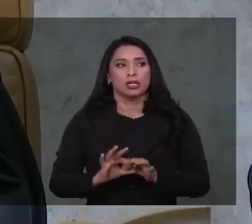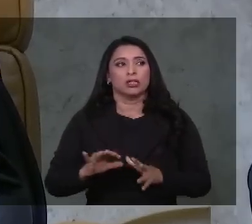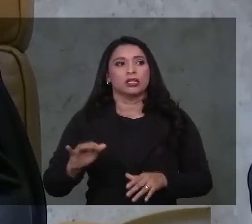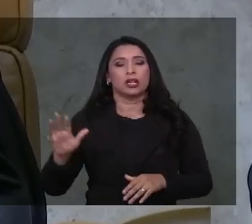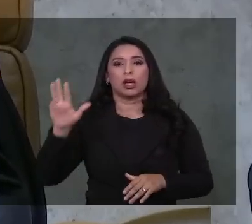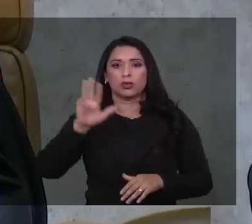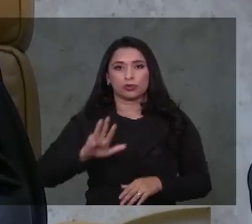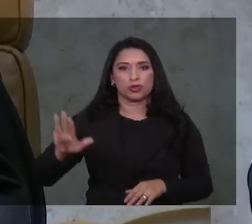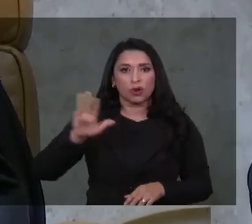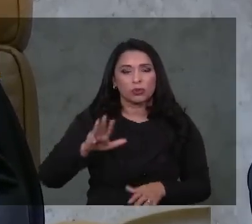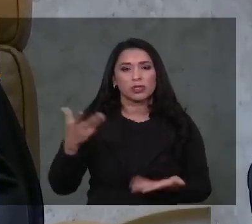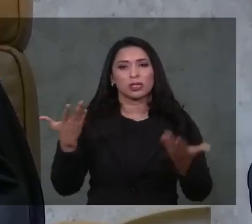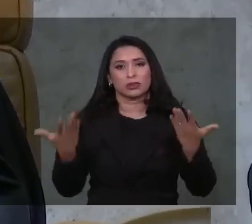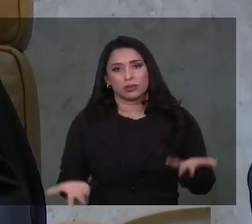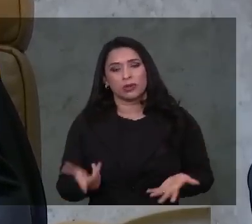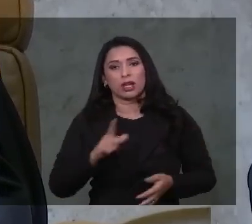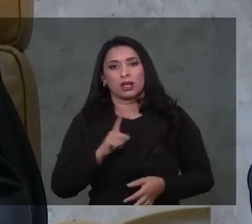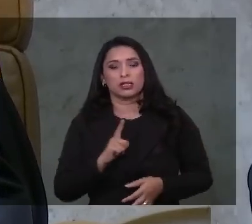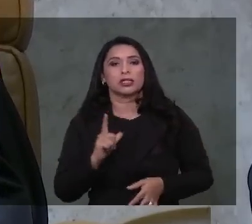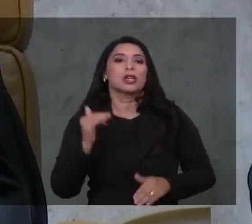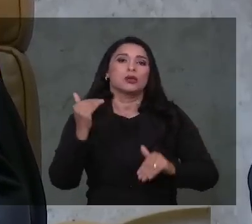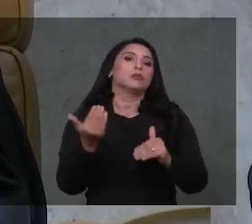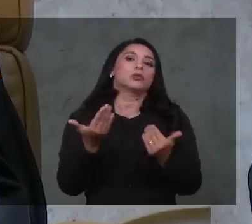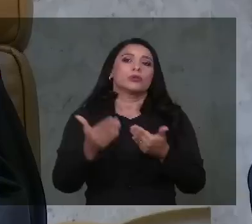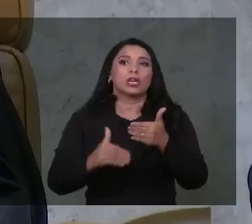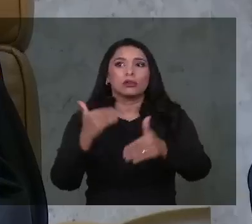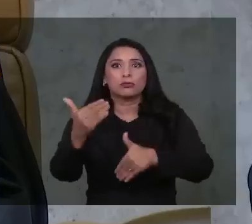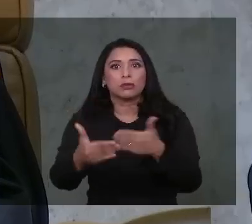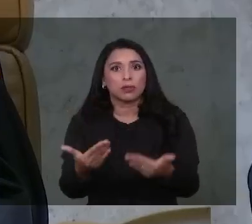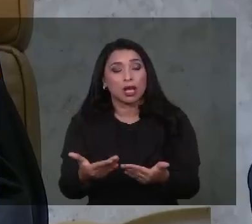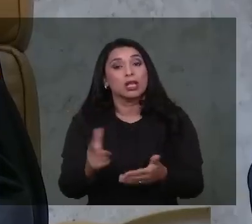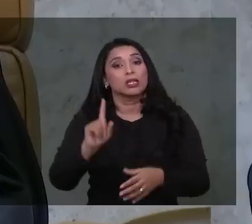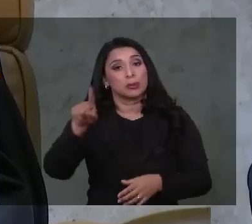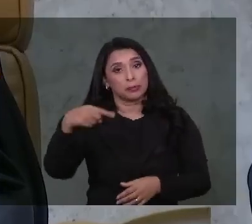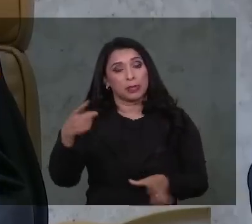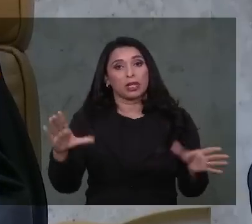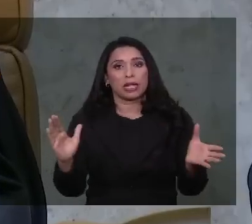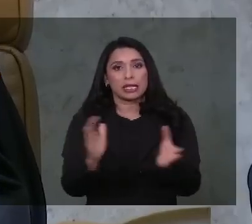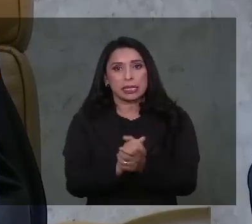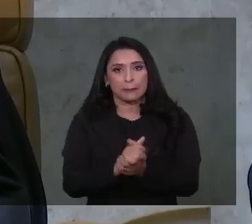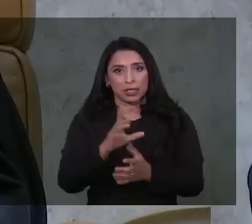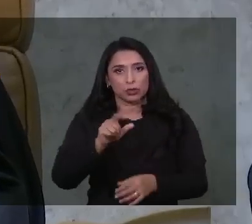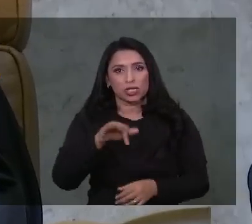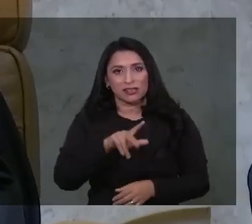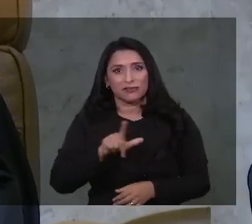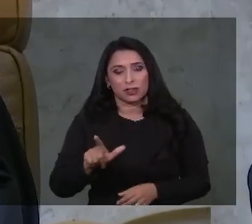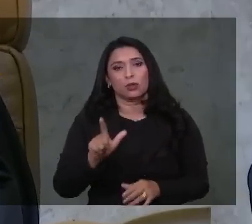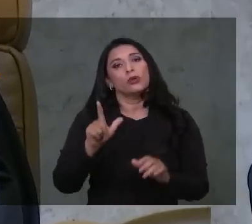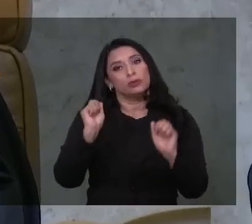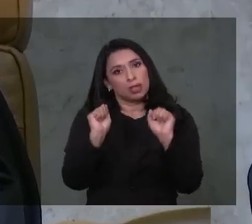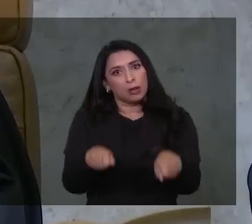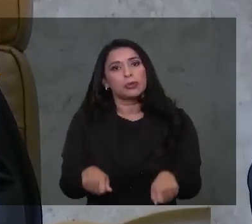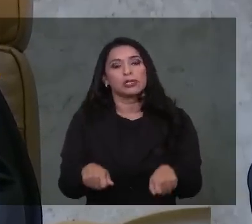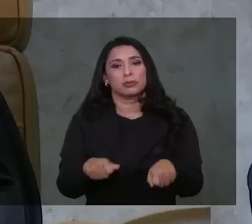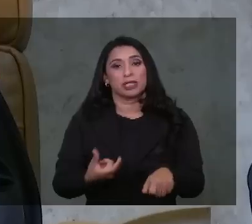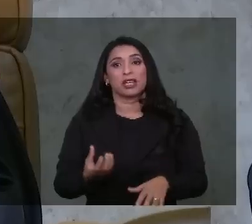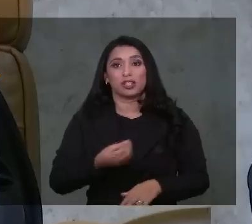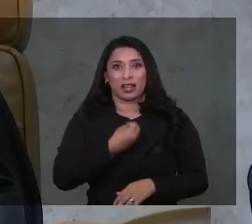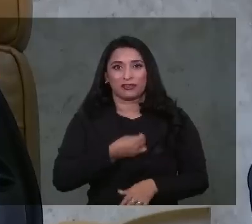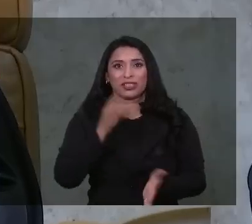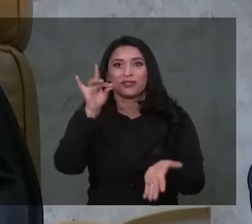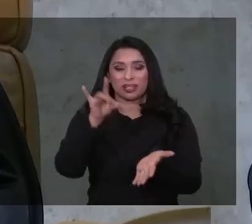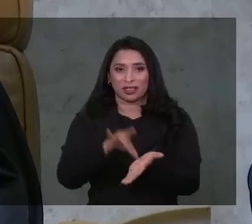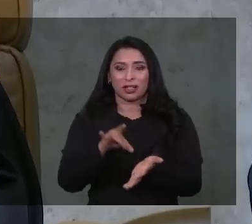convencionais, tendo por desdobramento a possibilidade do casamento civil. O que vale verdadeiramente a vida são os nossos